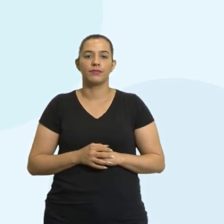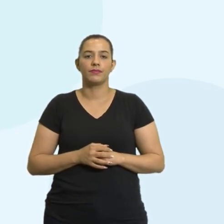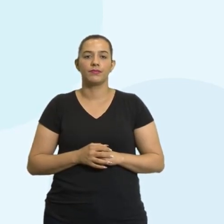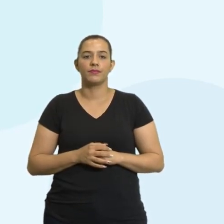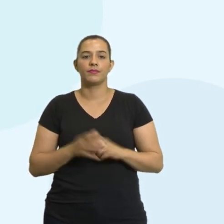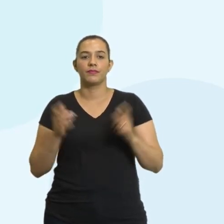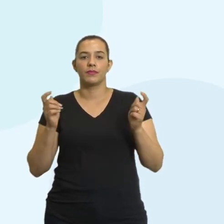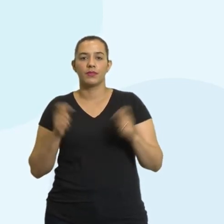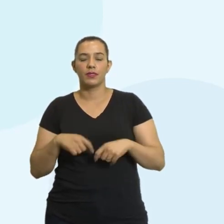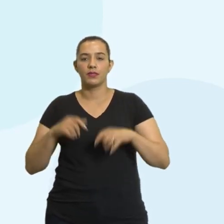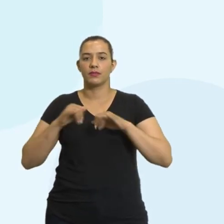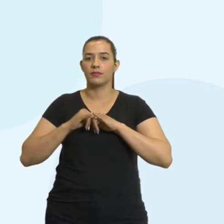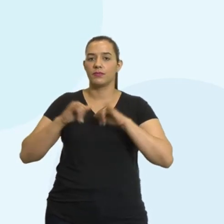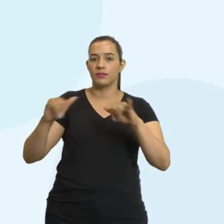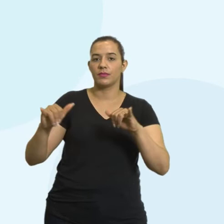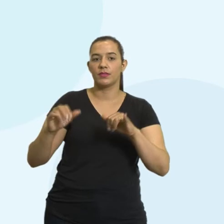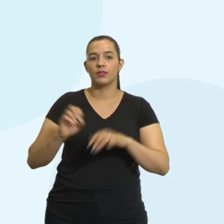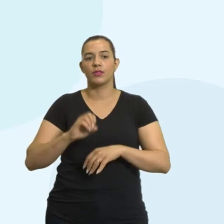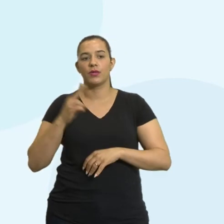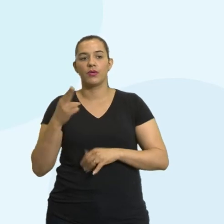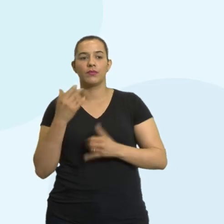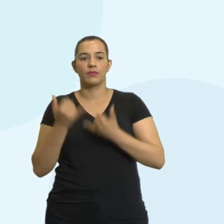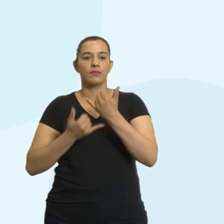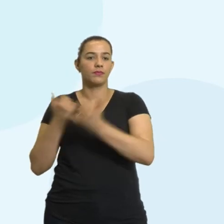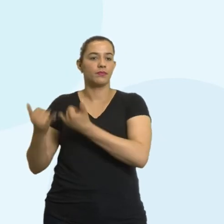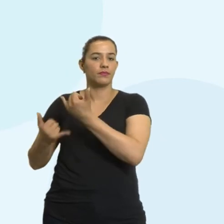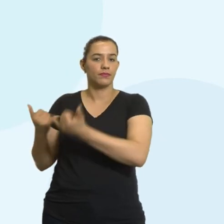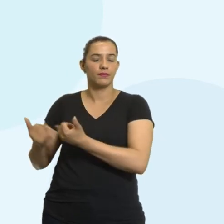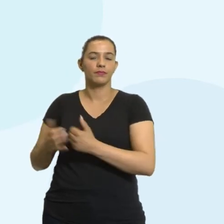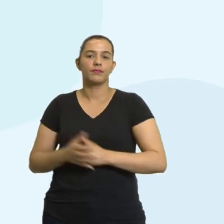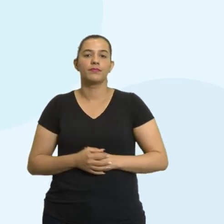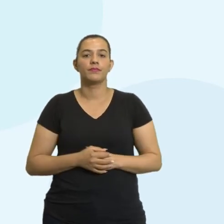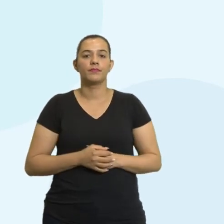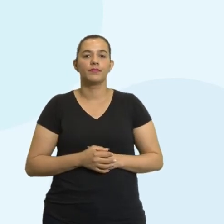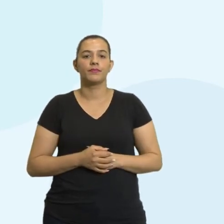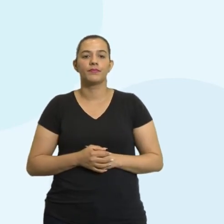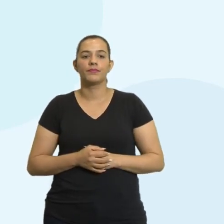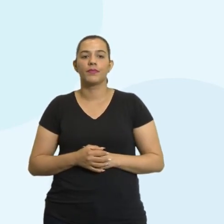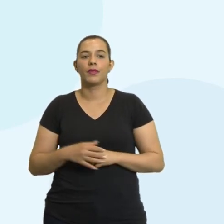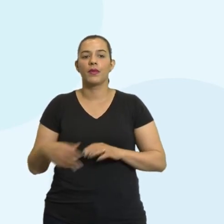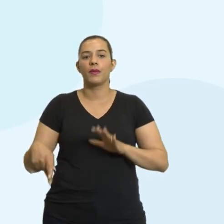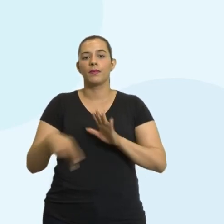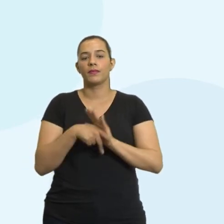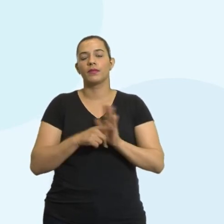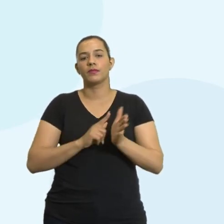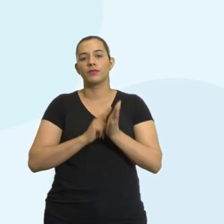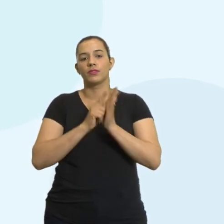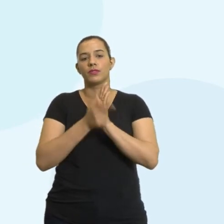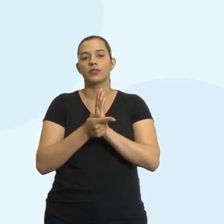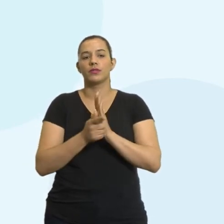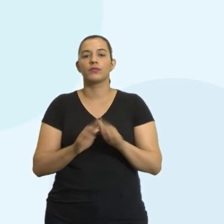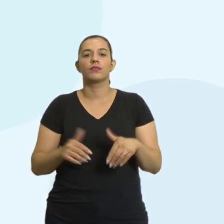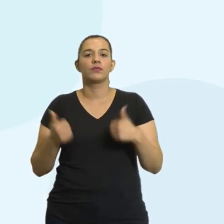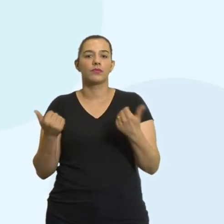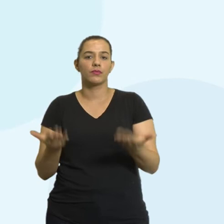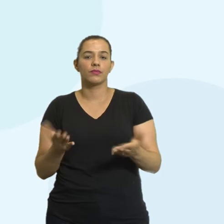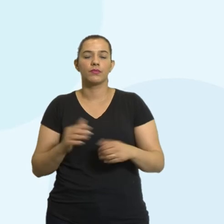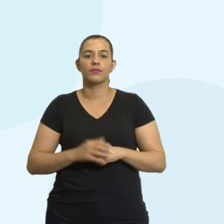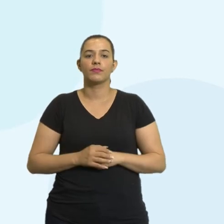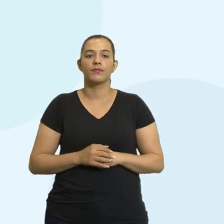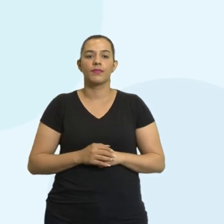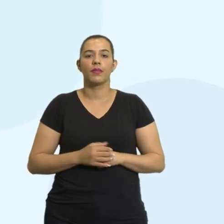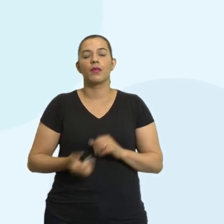para informar ou para divertir? Pertence a qual gênero textual? Quais